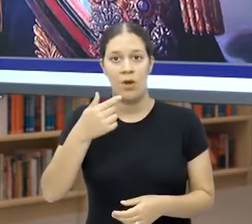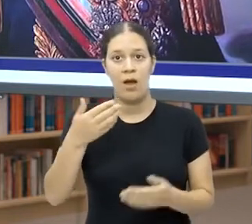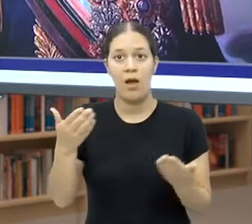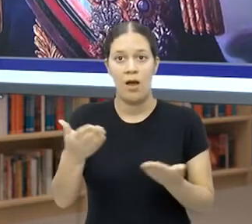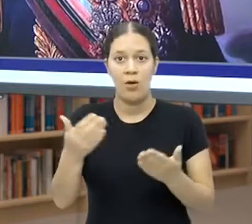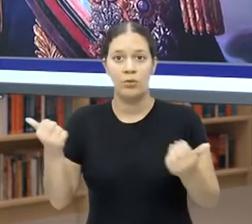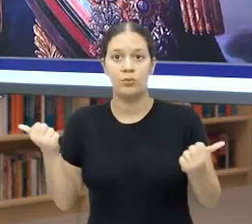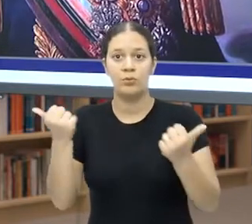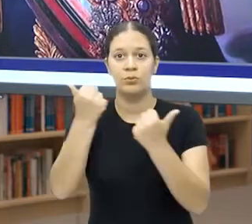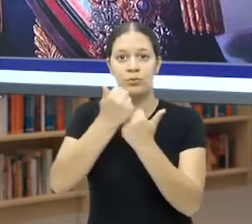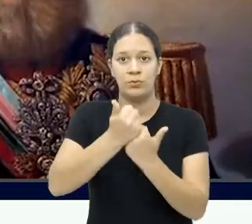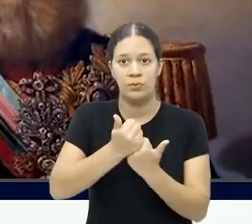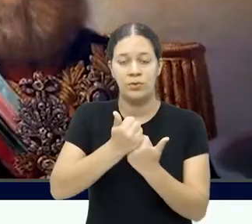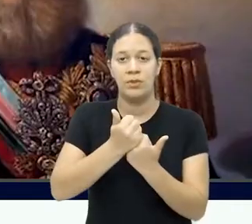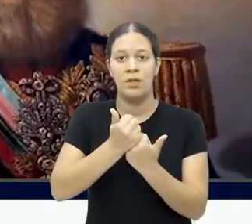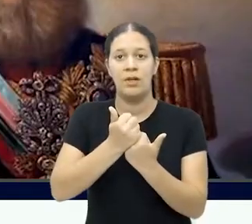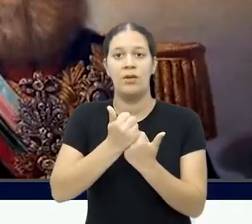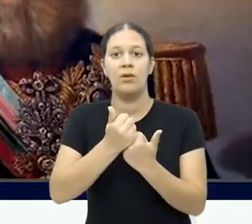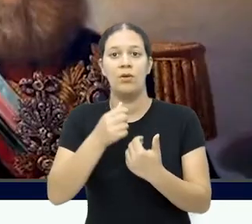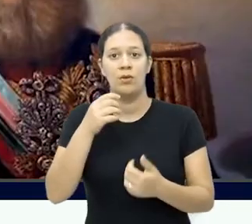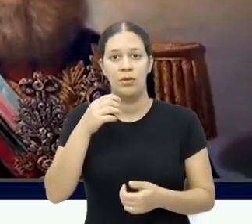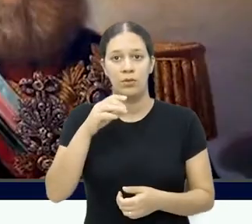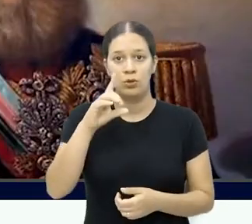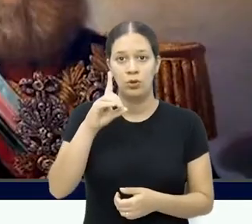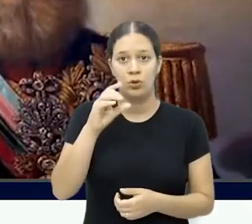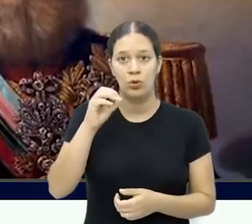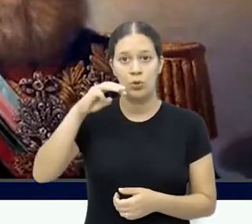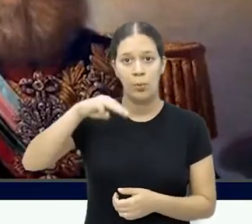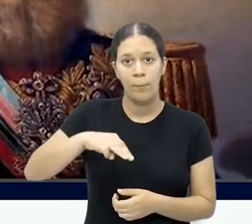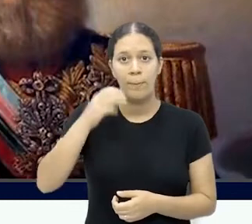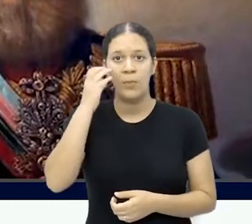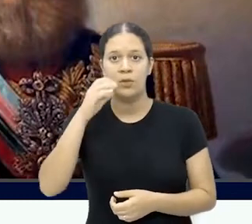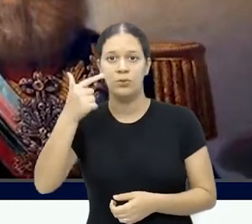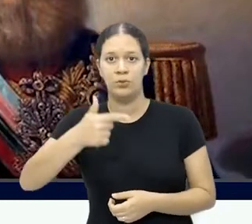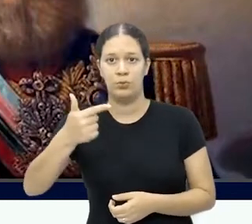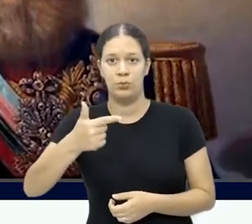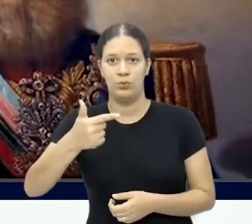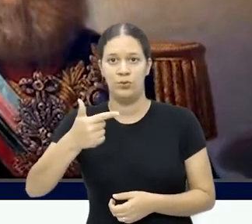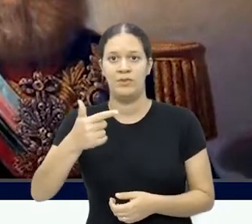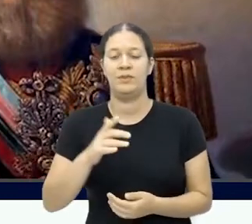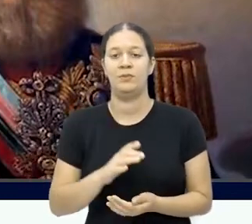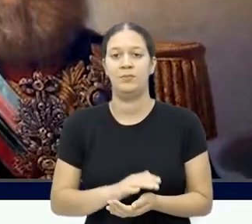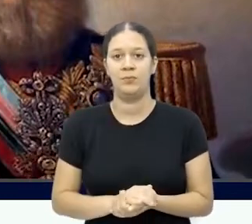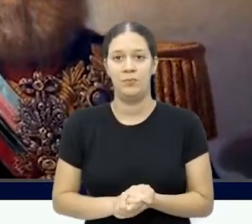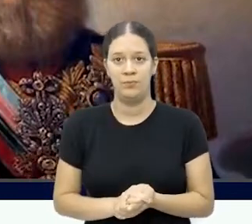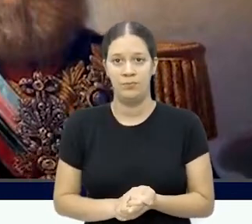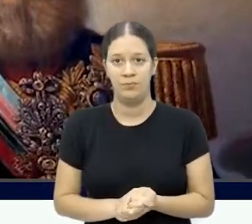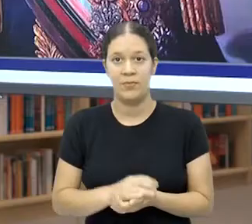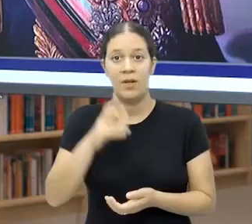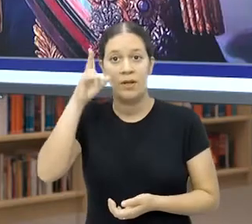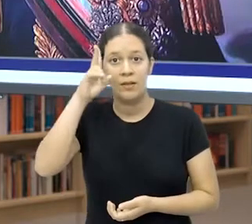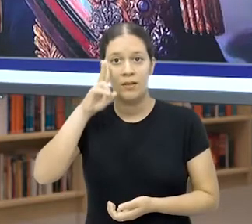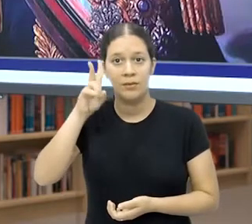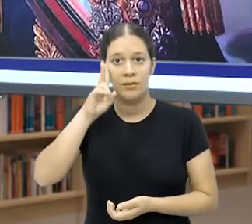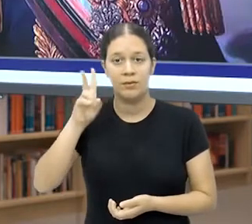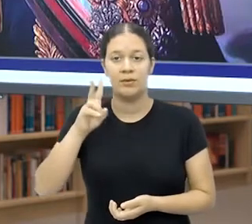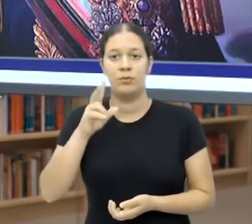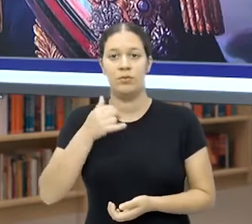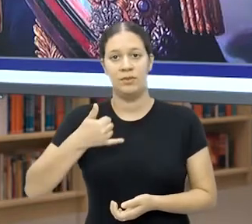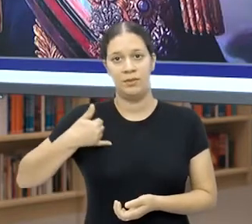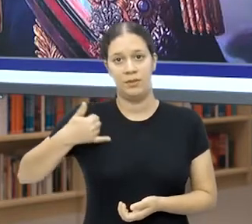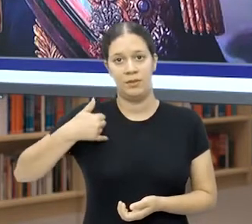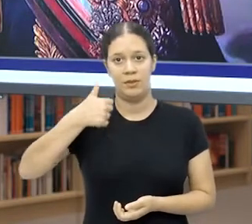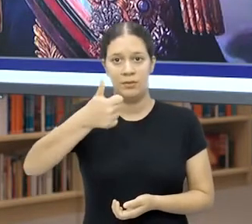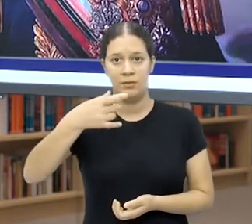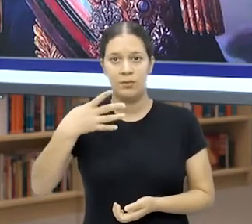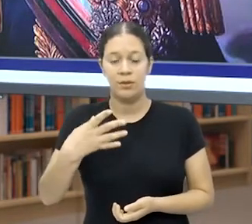de Alcântara, que vai receber o nome de Dom Pedro II. Beleza assim? Lembra aí, ele tem apenas